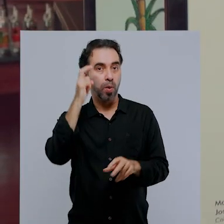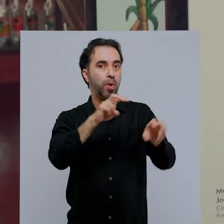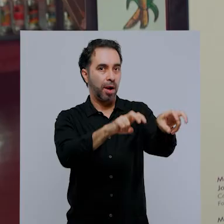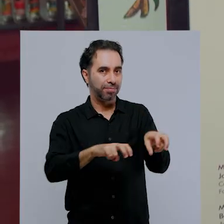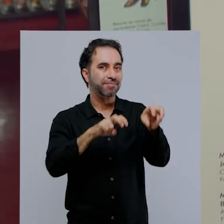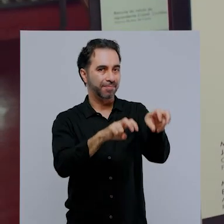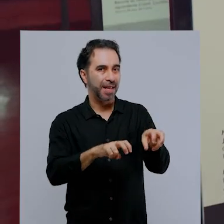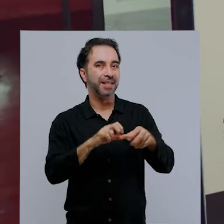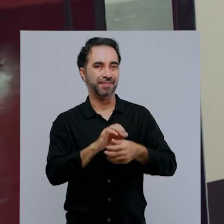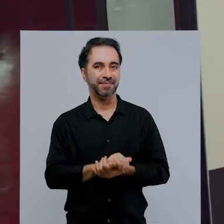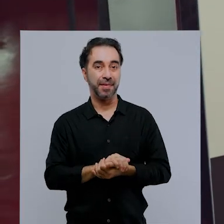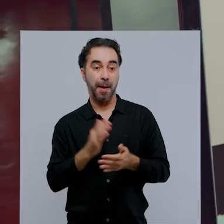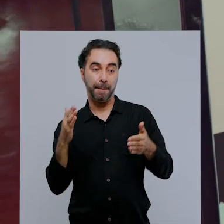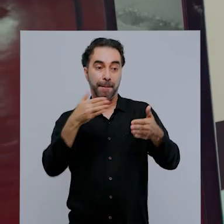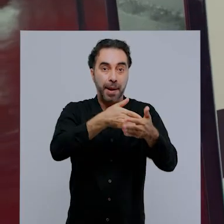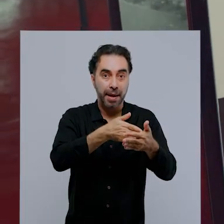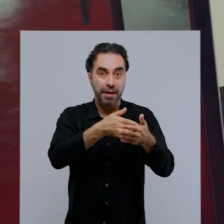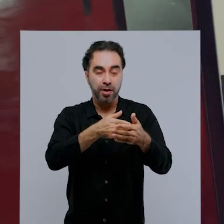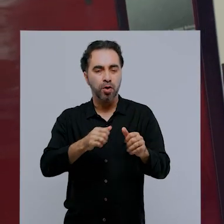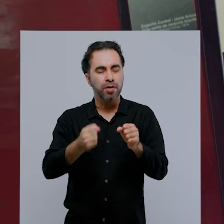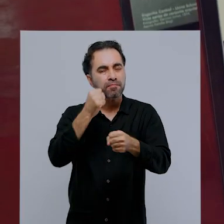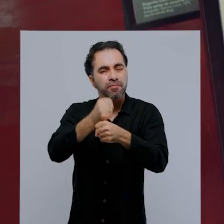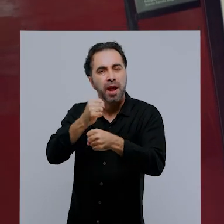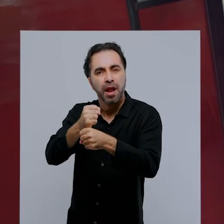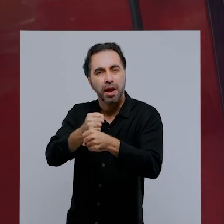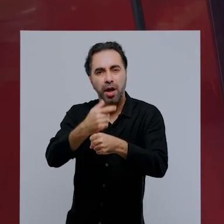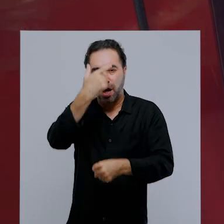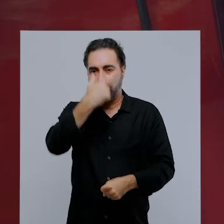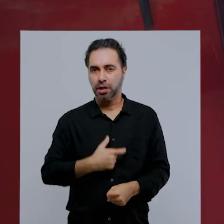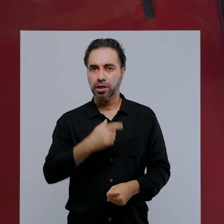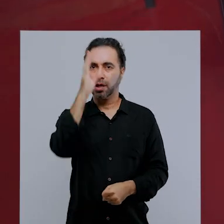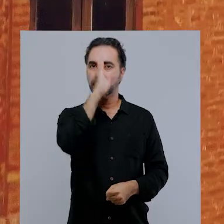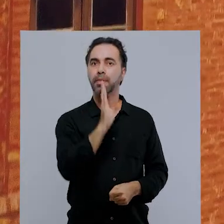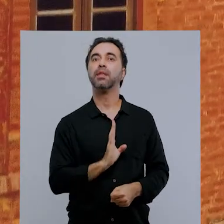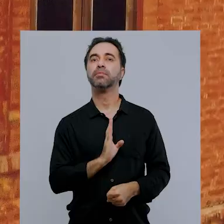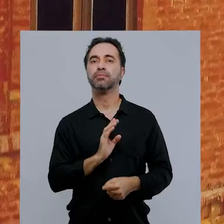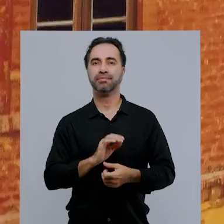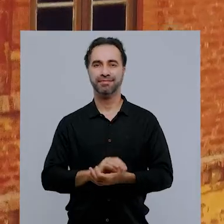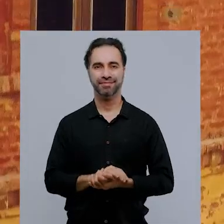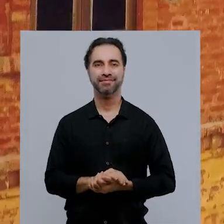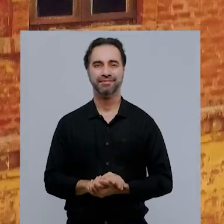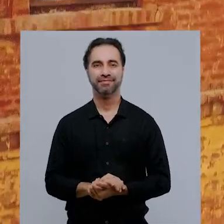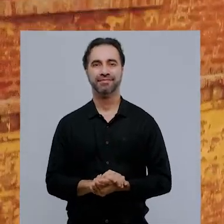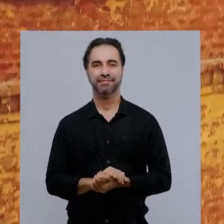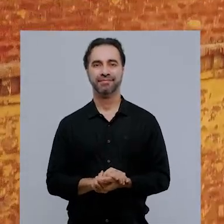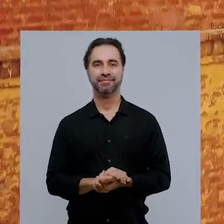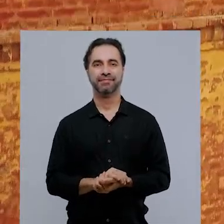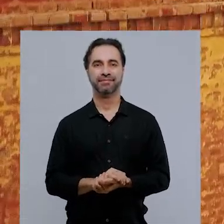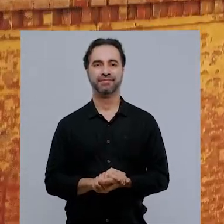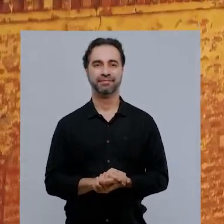cultura caipira, integrando e determinando a identidade nacional brasileira.